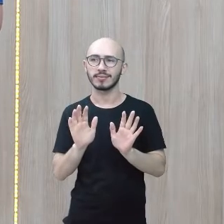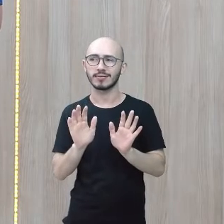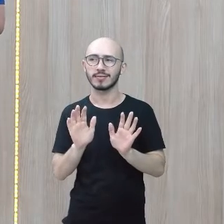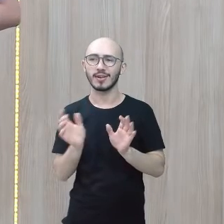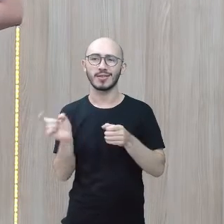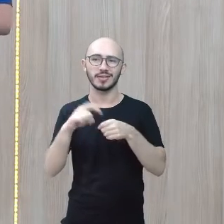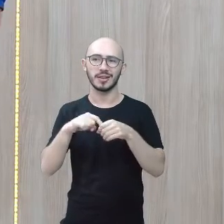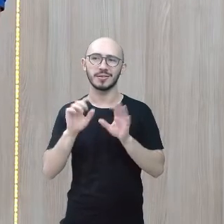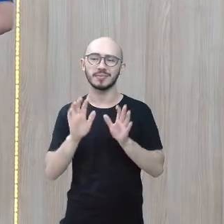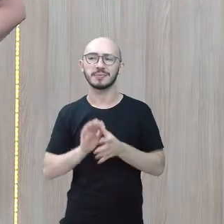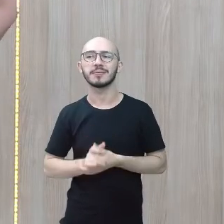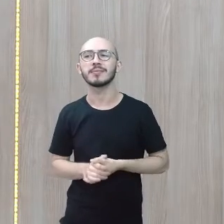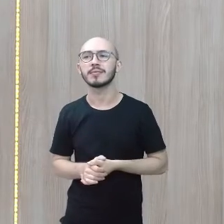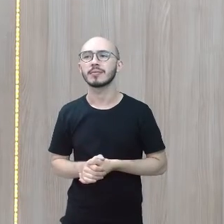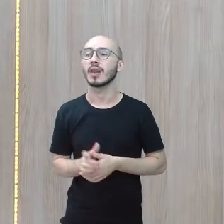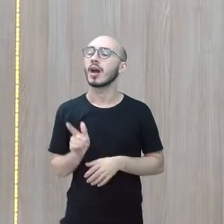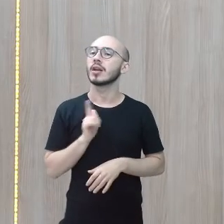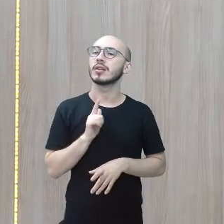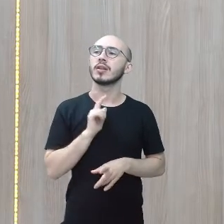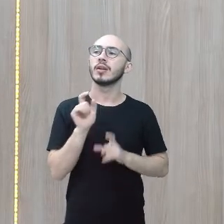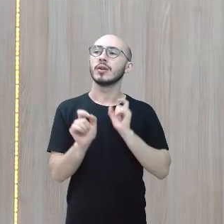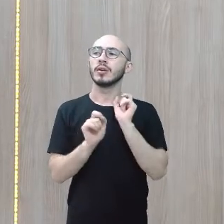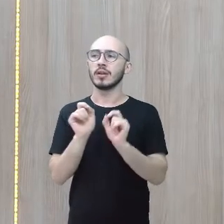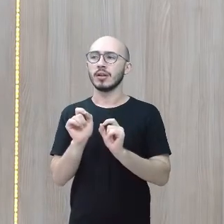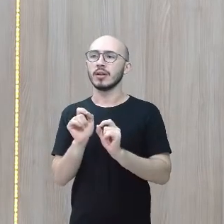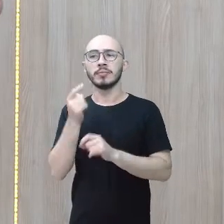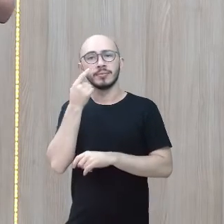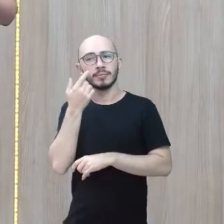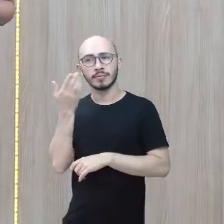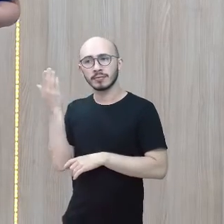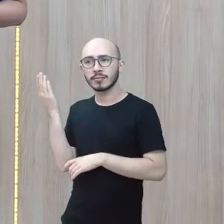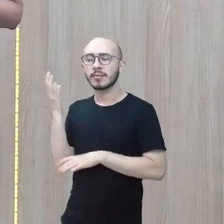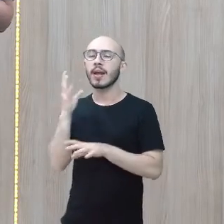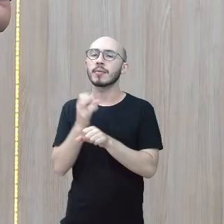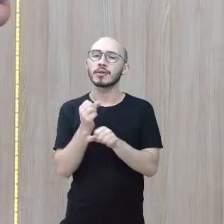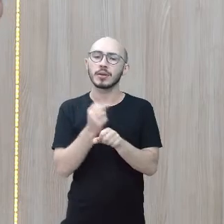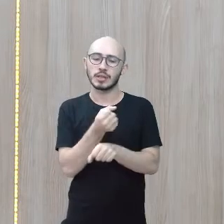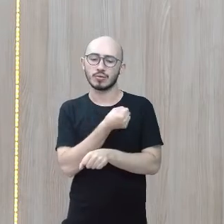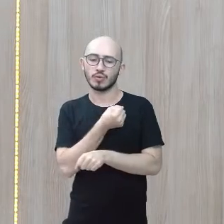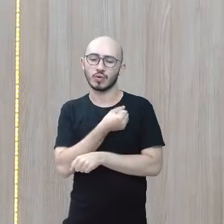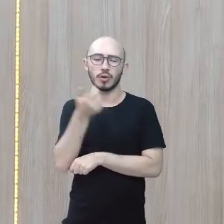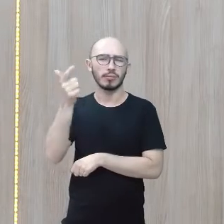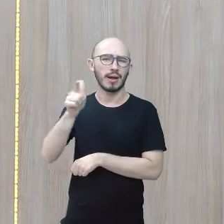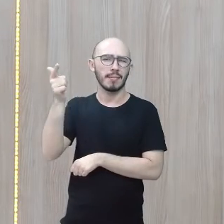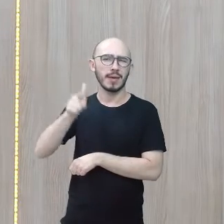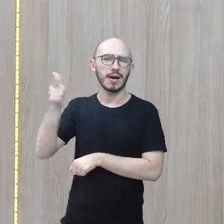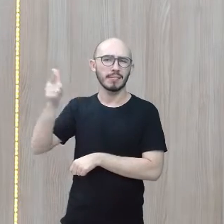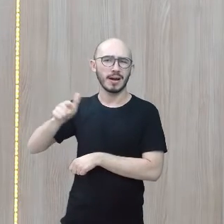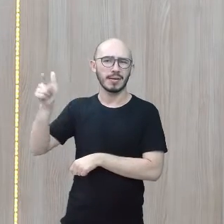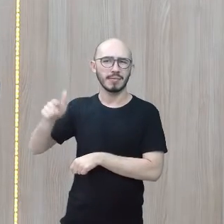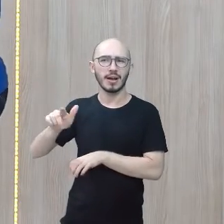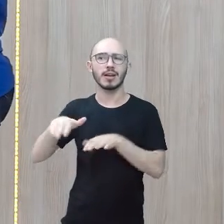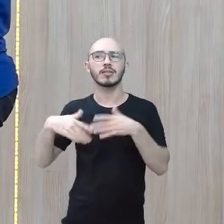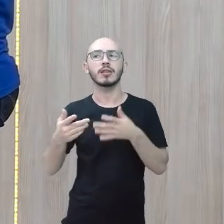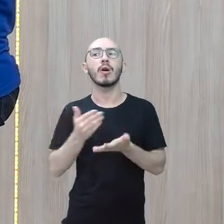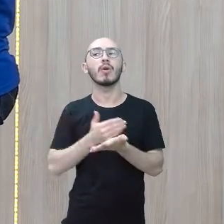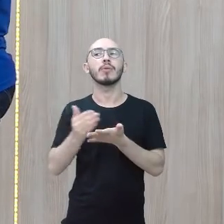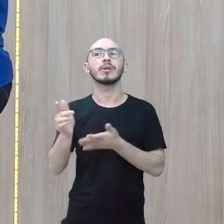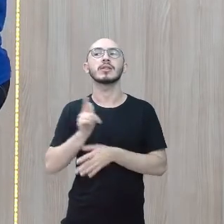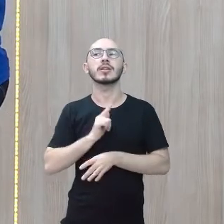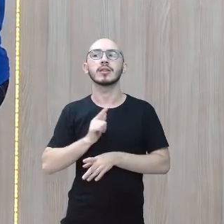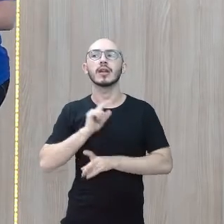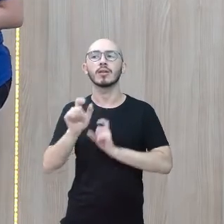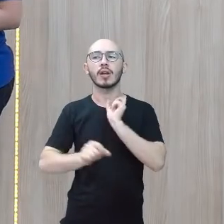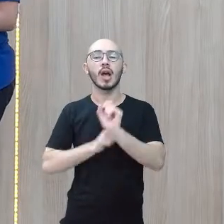aqui sem querer. Pronto. A gente fez a multiplicação inicialmente de um número que se repetia várias vezes e daí começa a aparecer